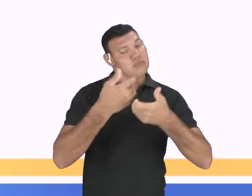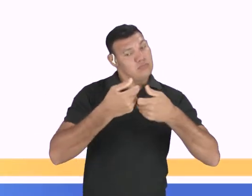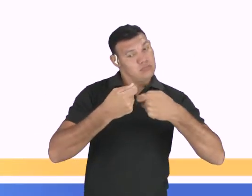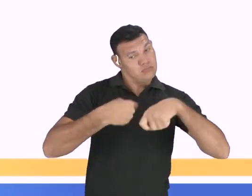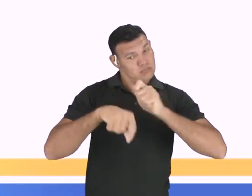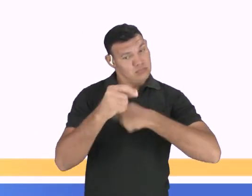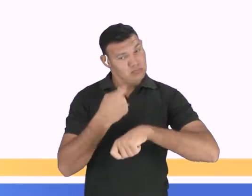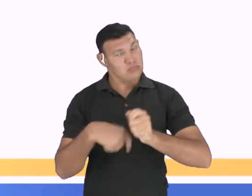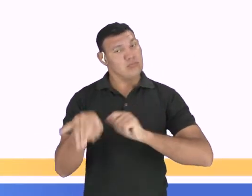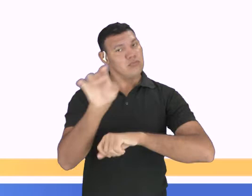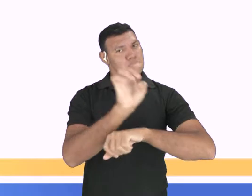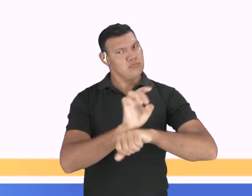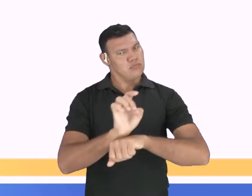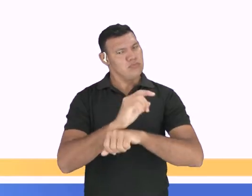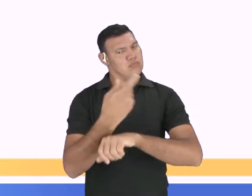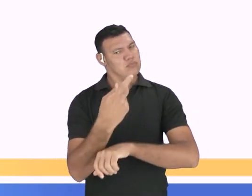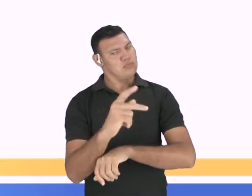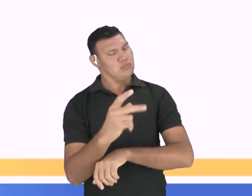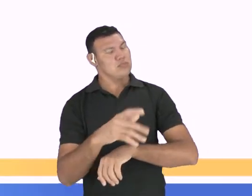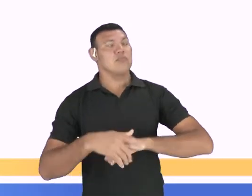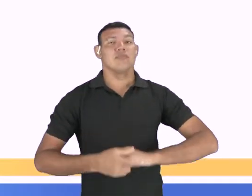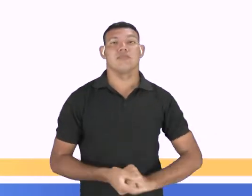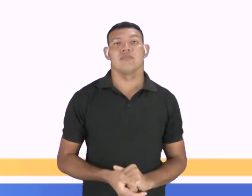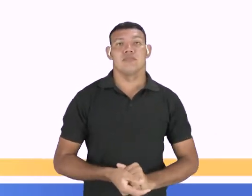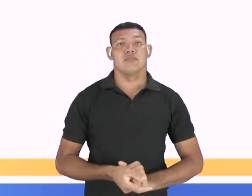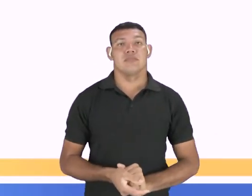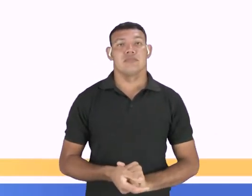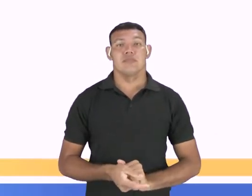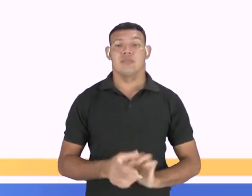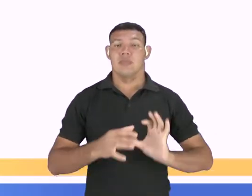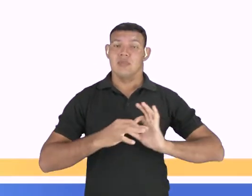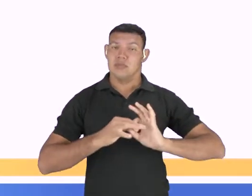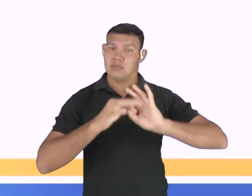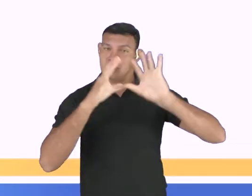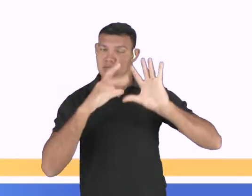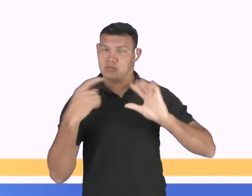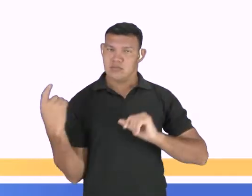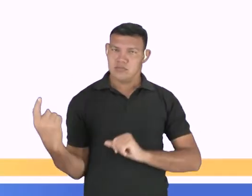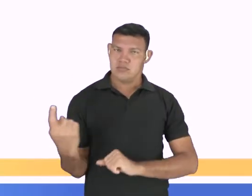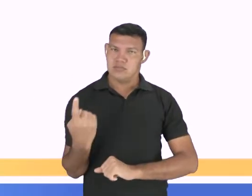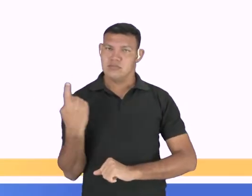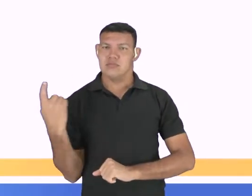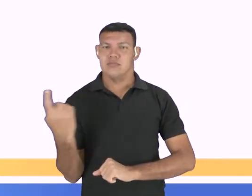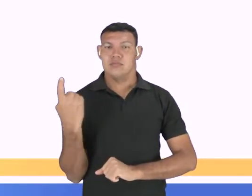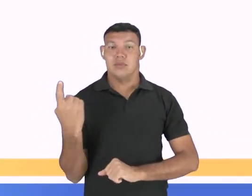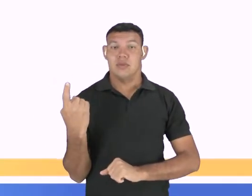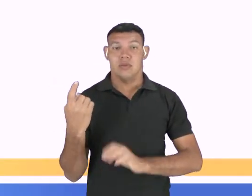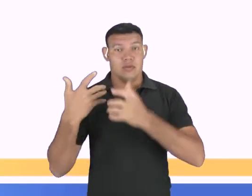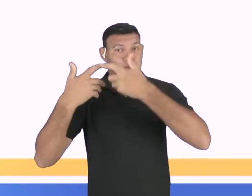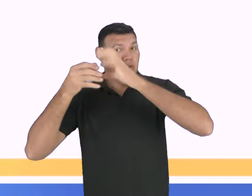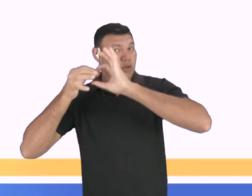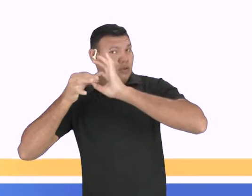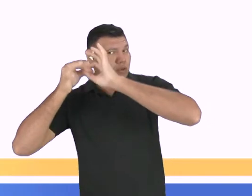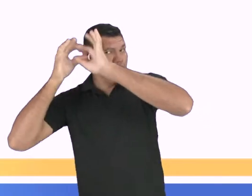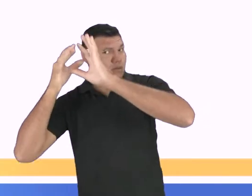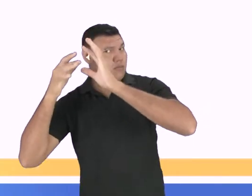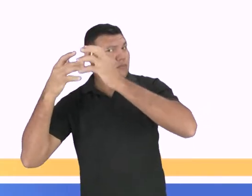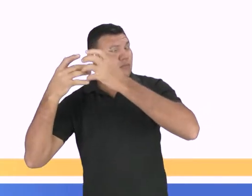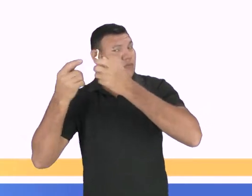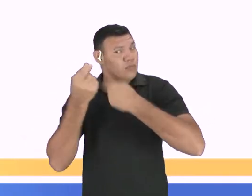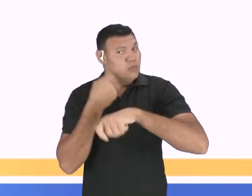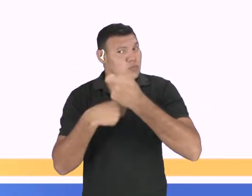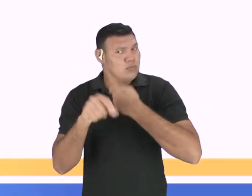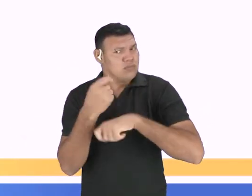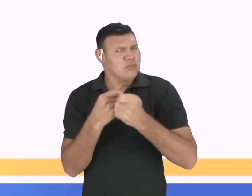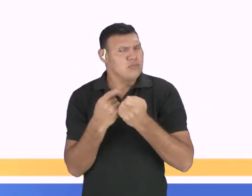Estado, certo? A liberdade individual. Então, existe no liberalismo econômico a liberdade individual. Em que